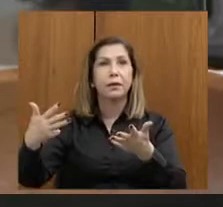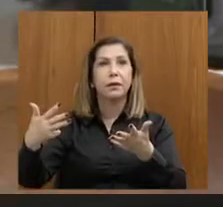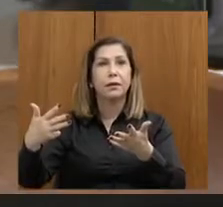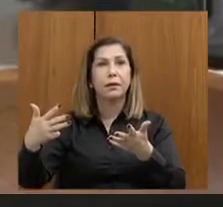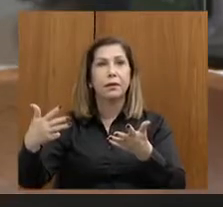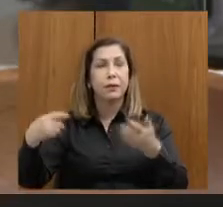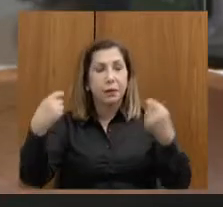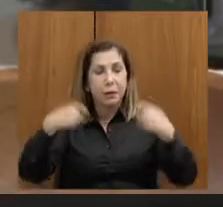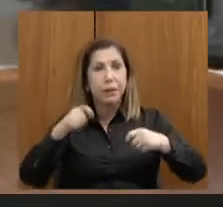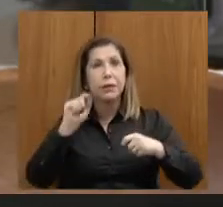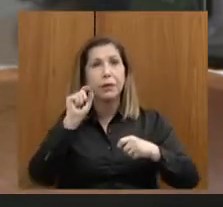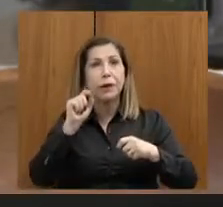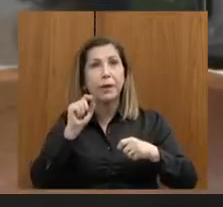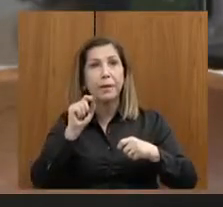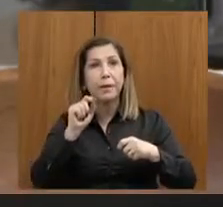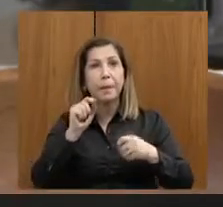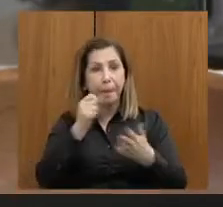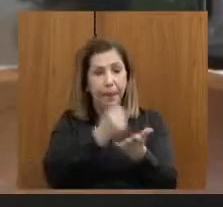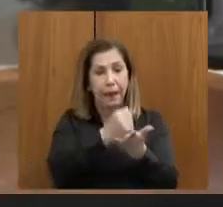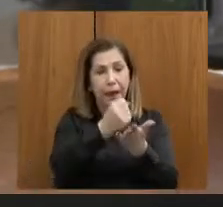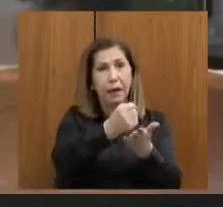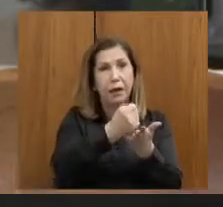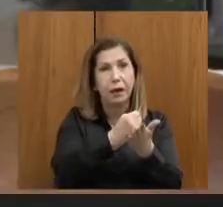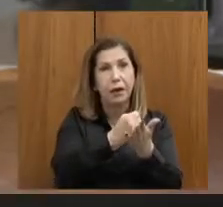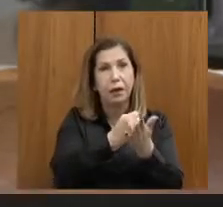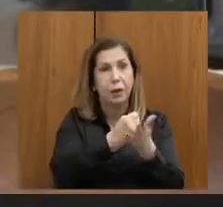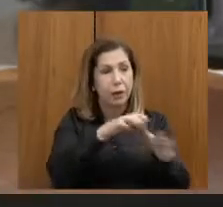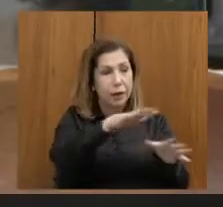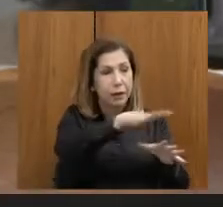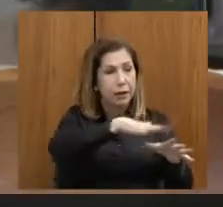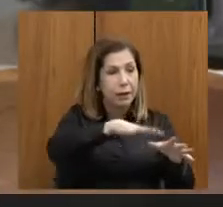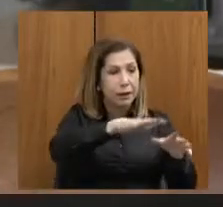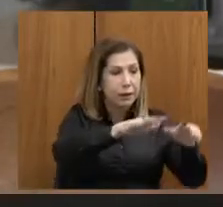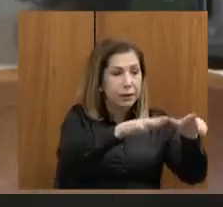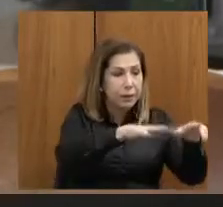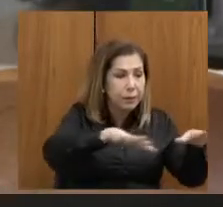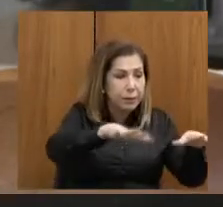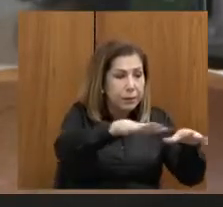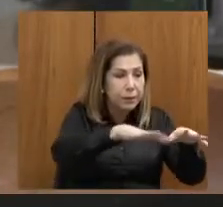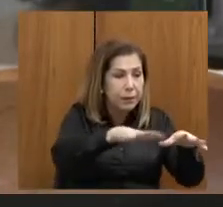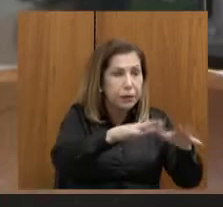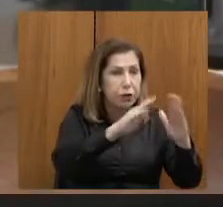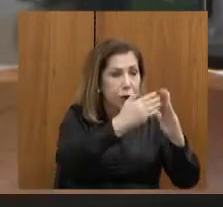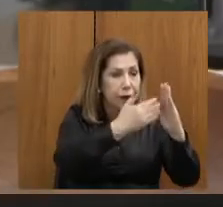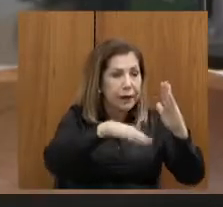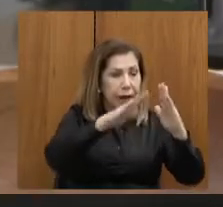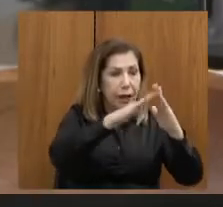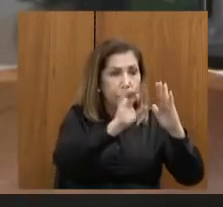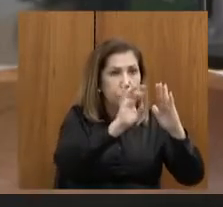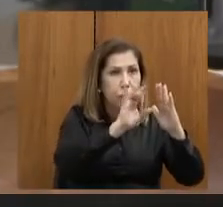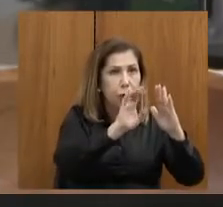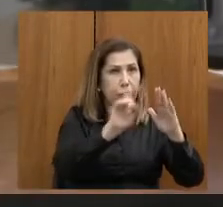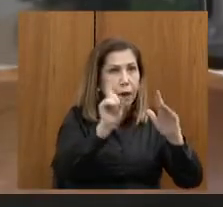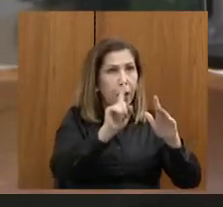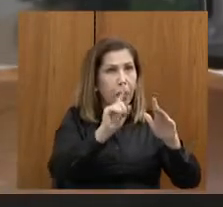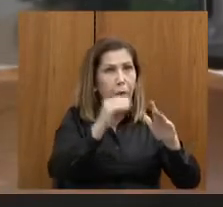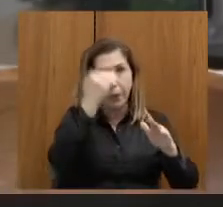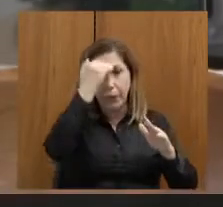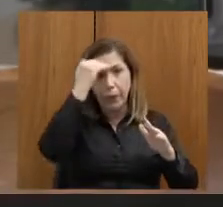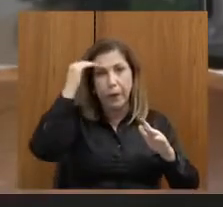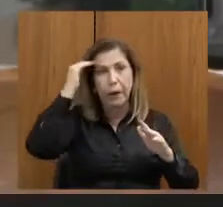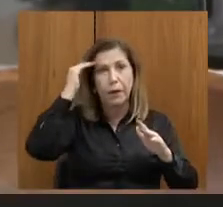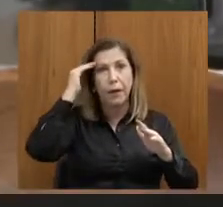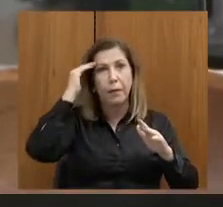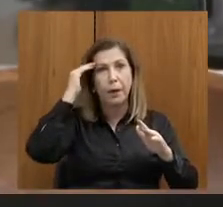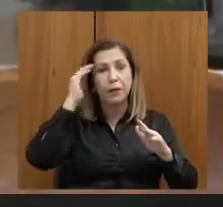deixarem que registre o que matei somente os seus terreiros é porque ele candomblé não é só